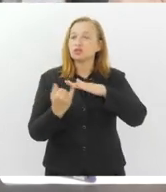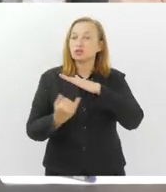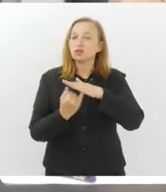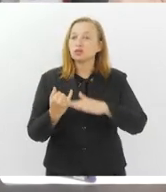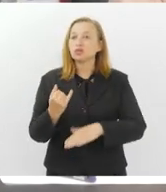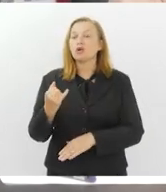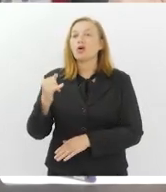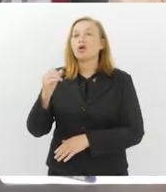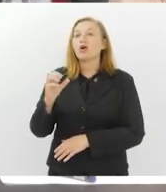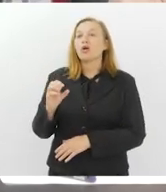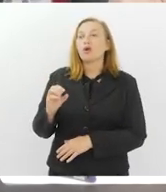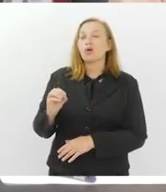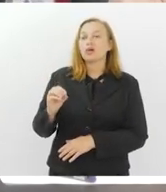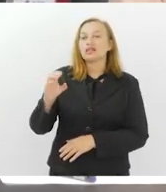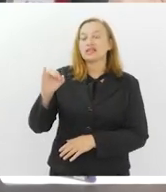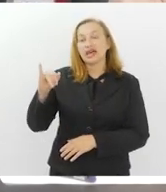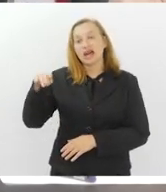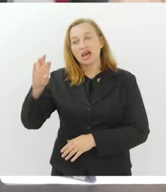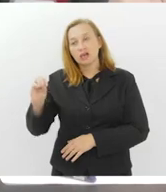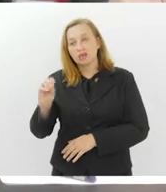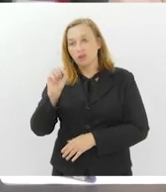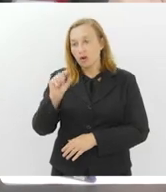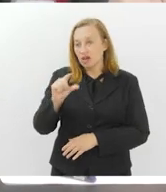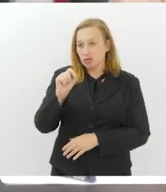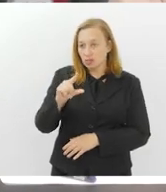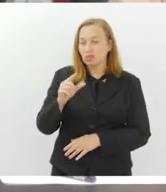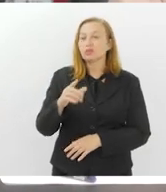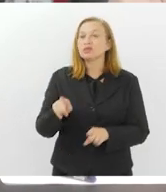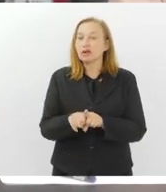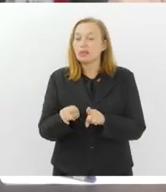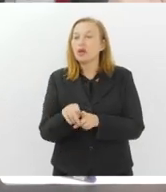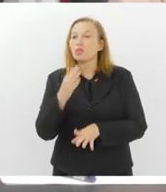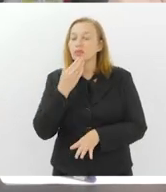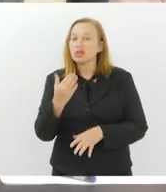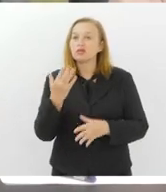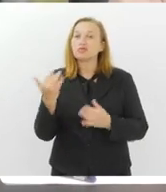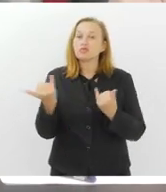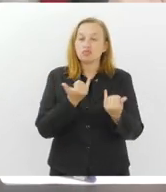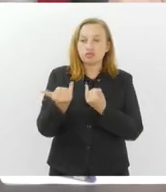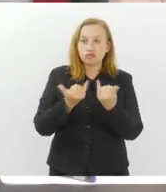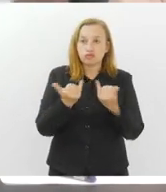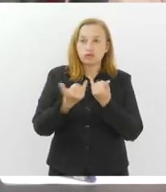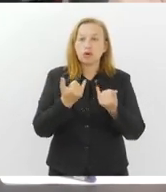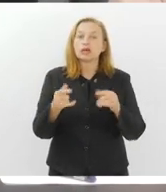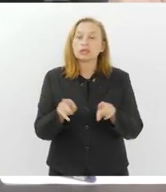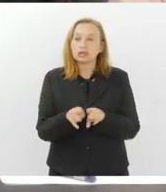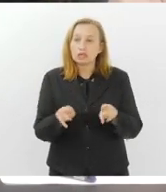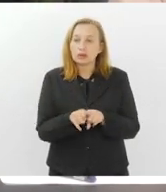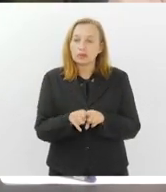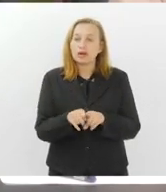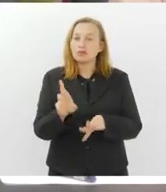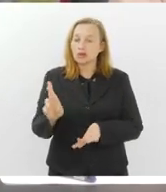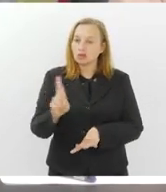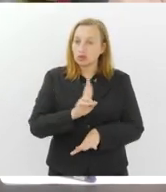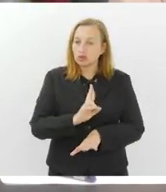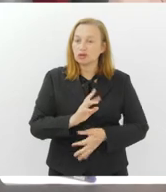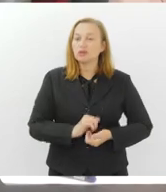esta comissão, através do qual houve também um pedido de informações, que também foi devidamente